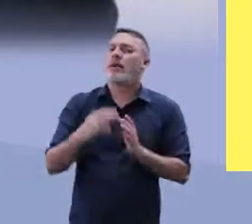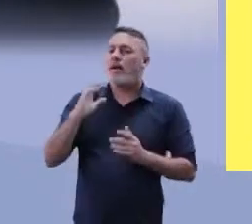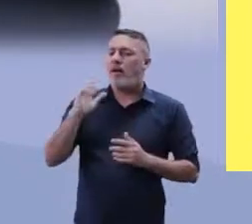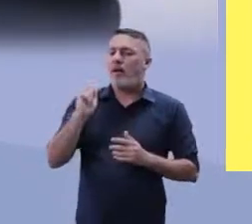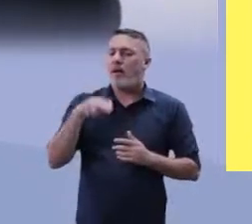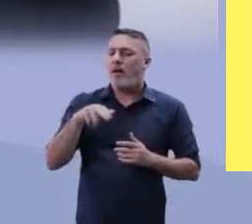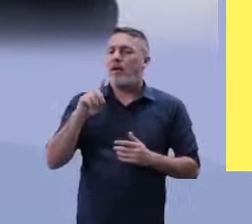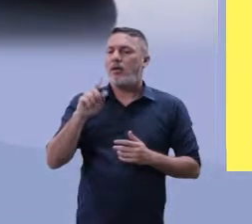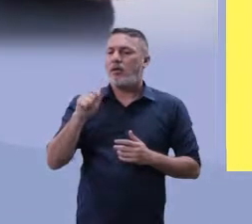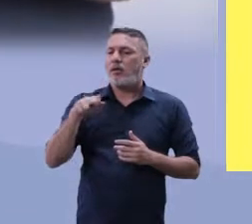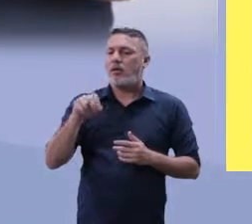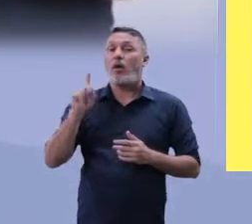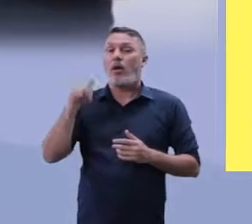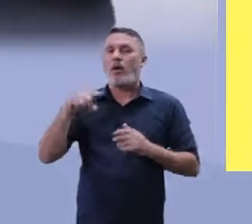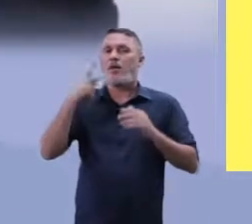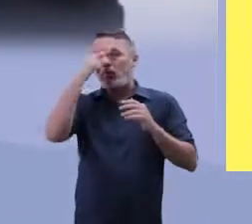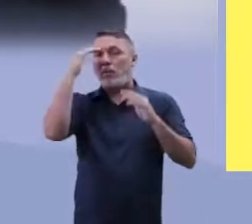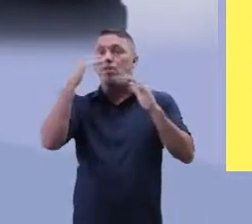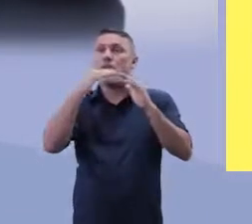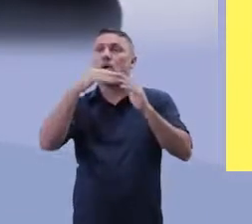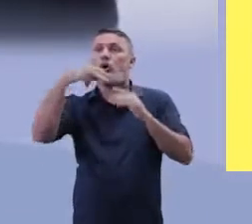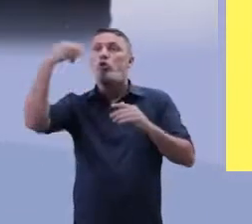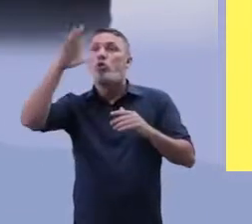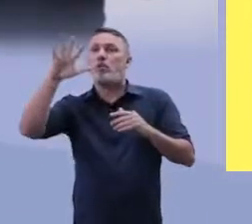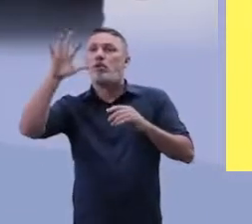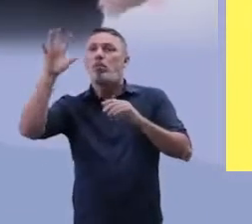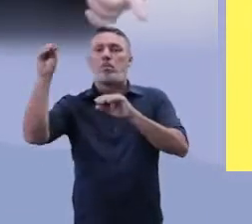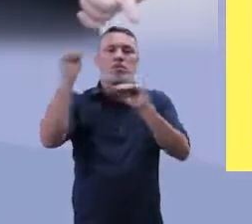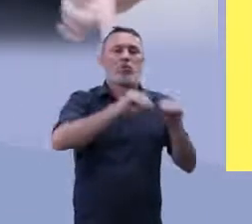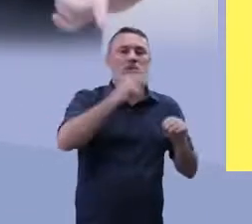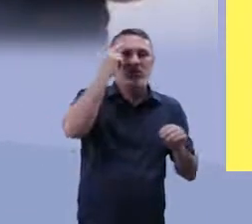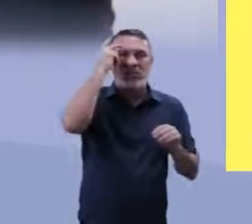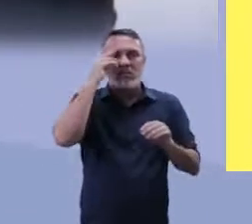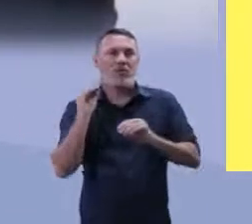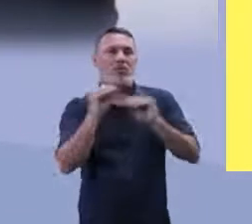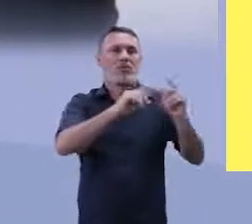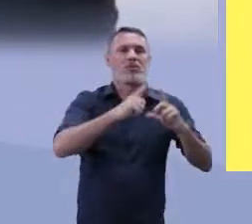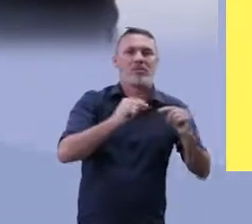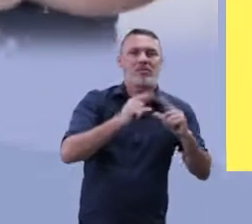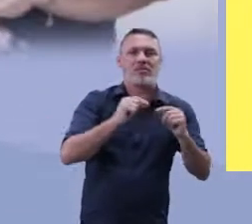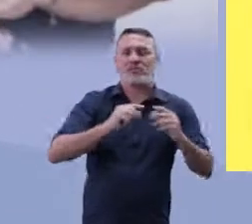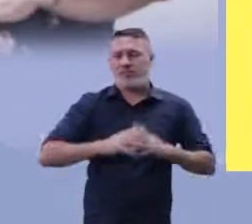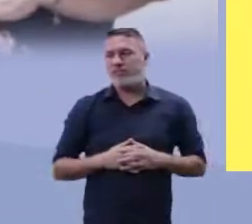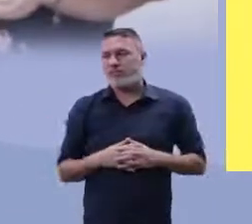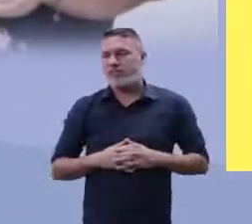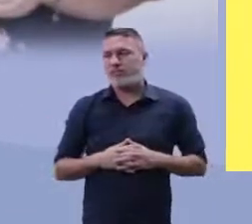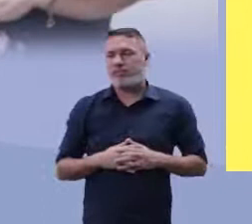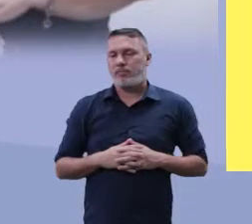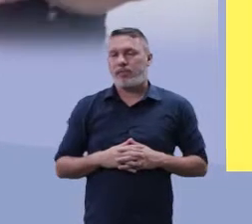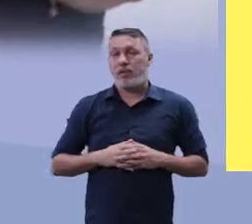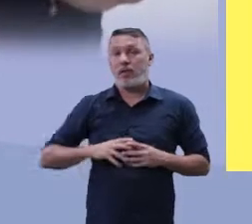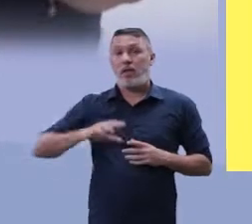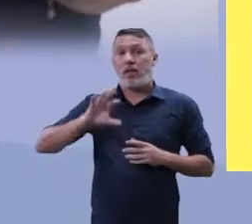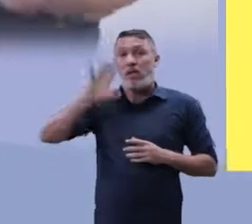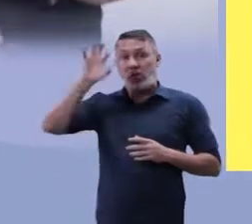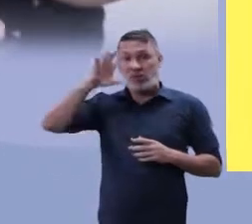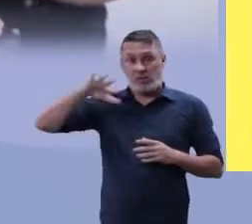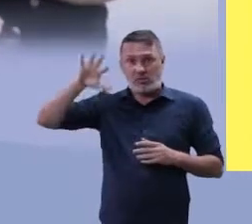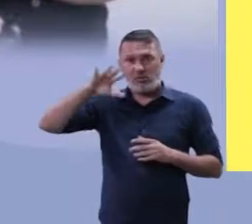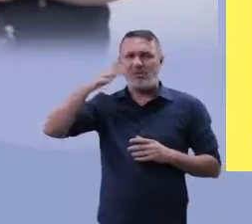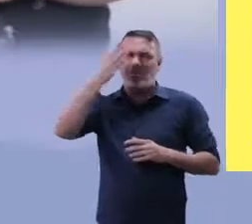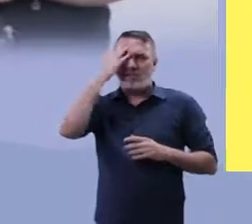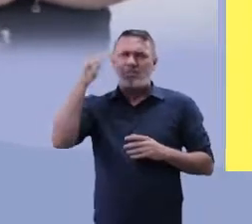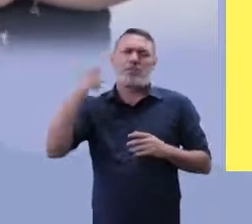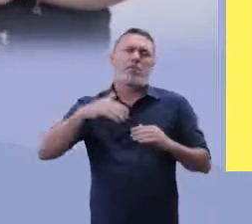estão agora se deslocando do Nordeste para São Paulo. Essa região era uma região submetida